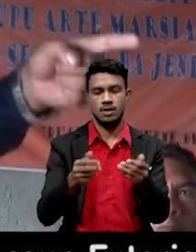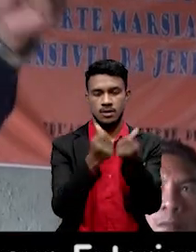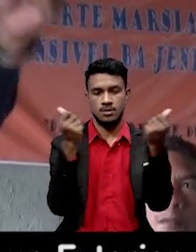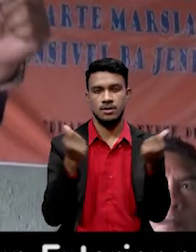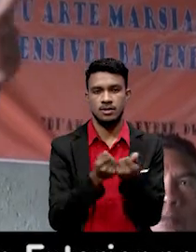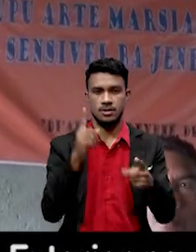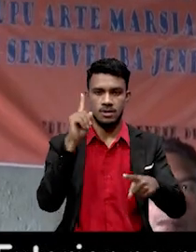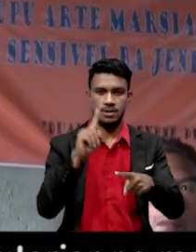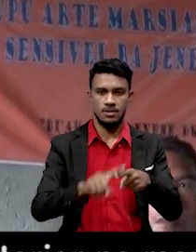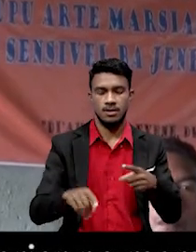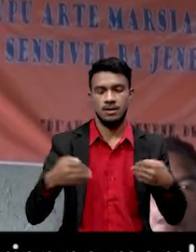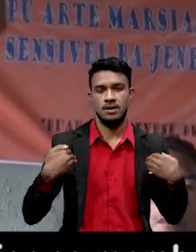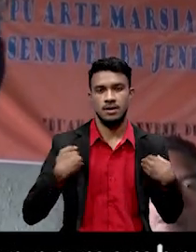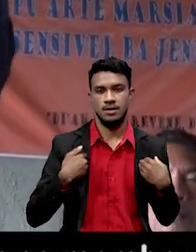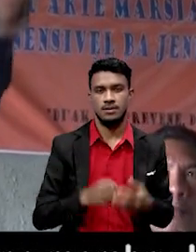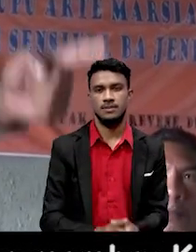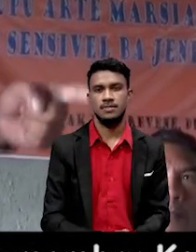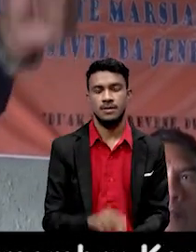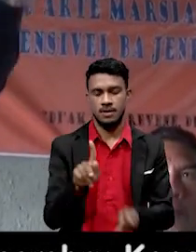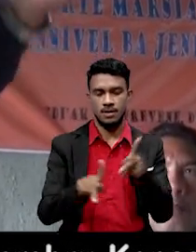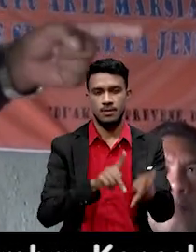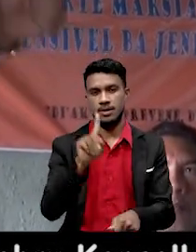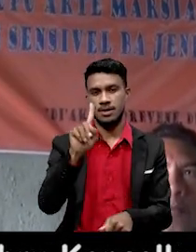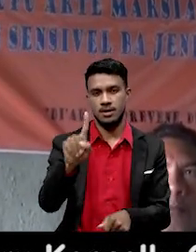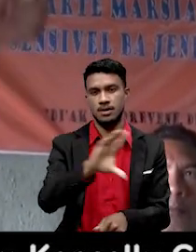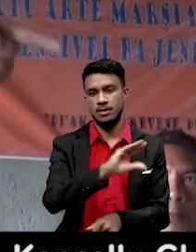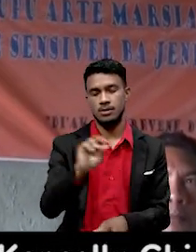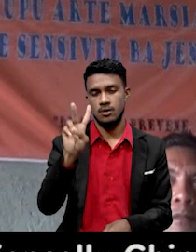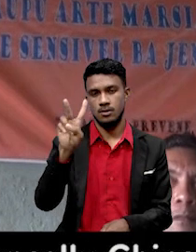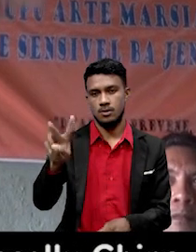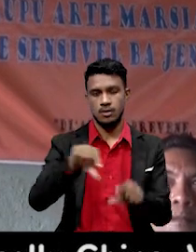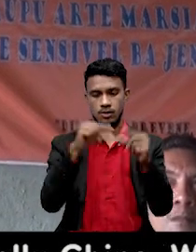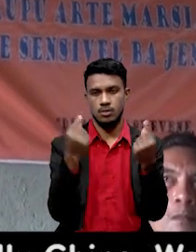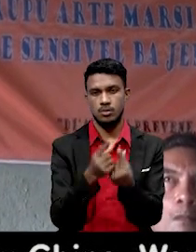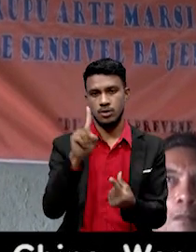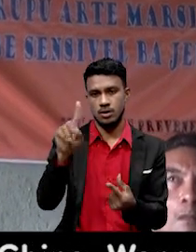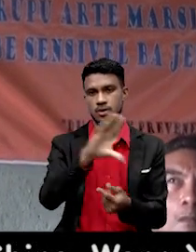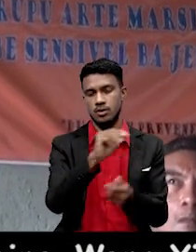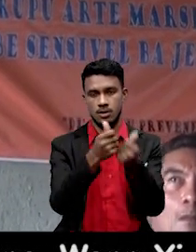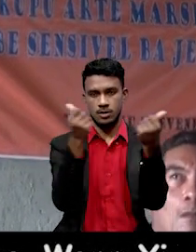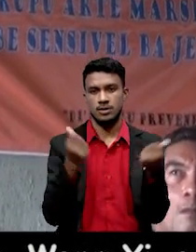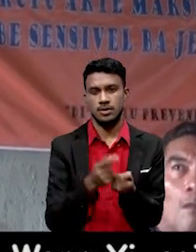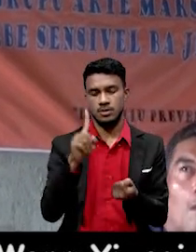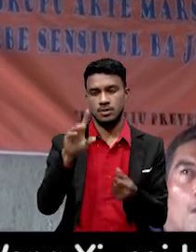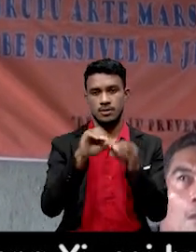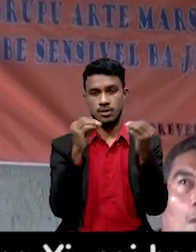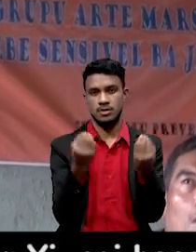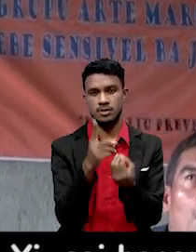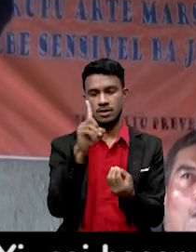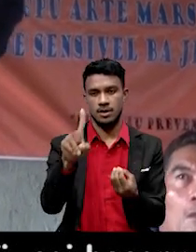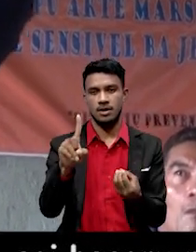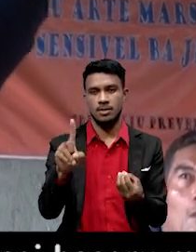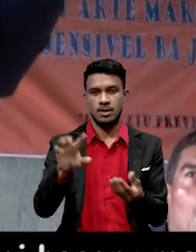Bele Iha, Ema Ida, que é uma rua, grupo Ida, que é associação Ida, que é organização Ida.